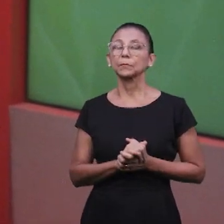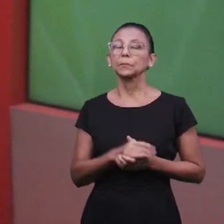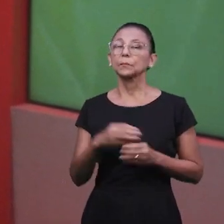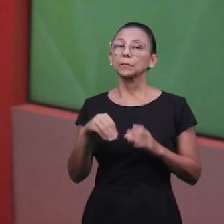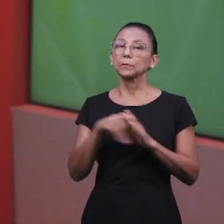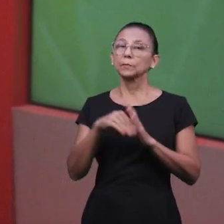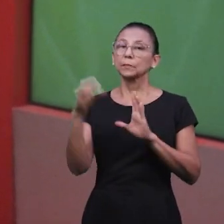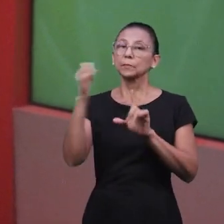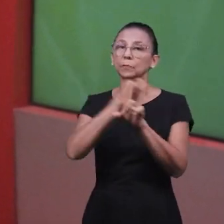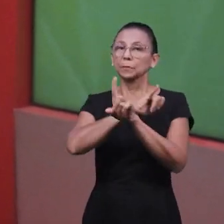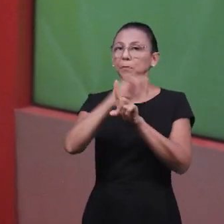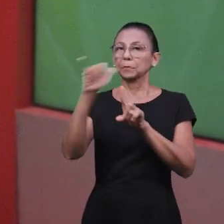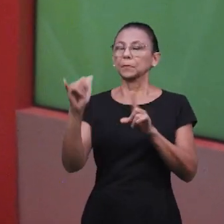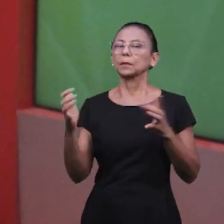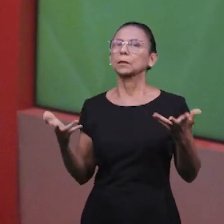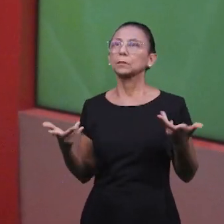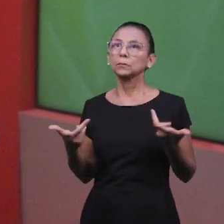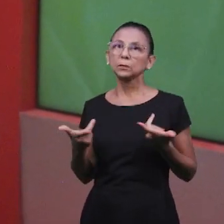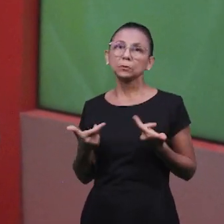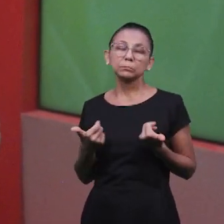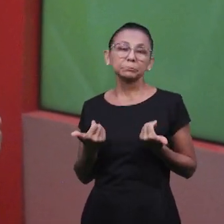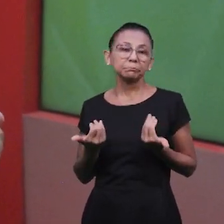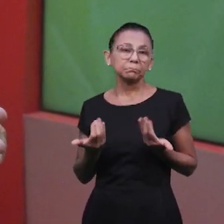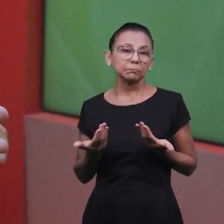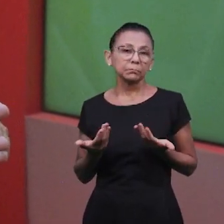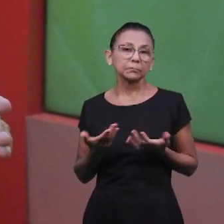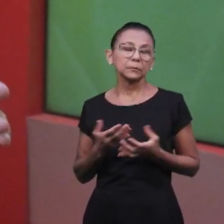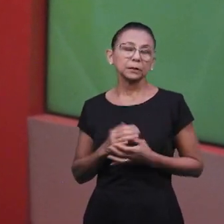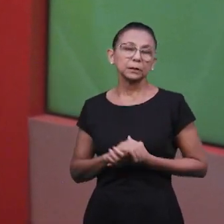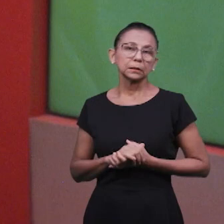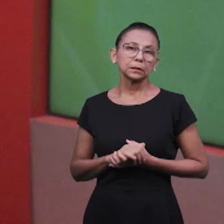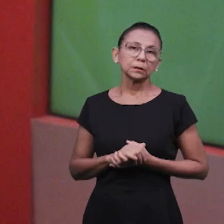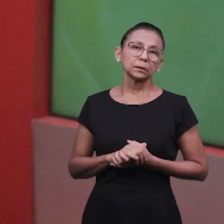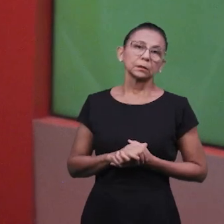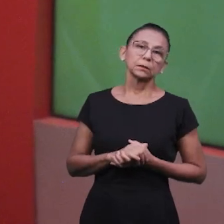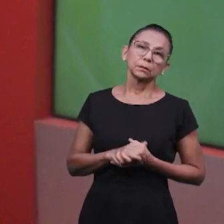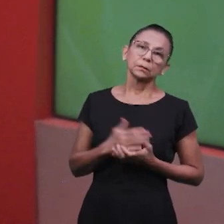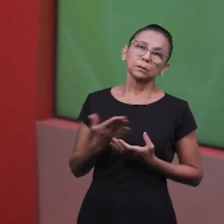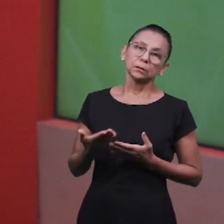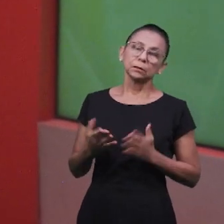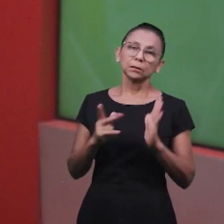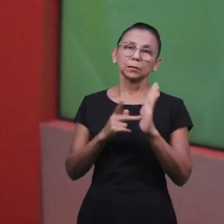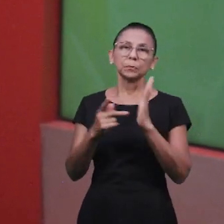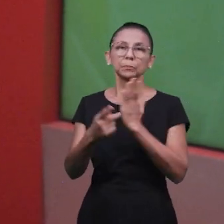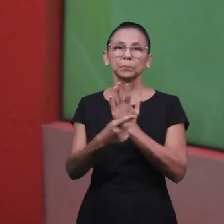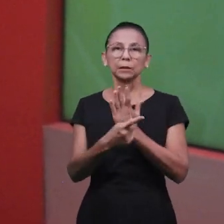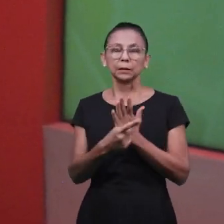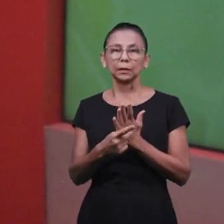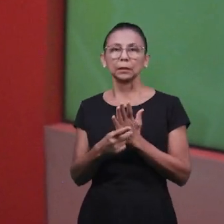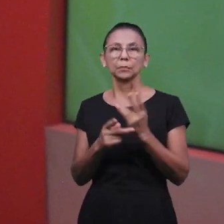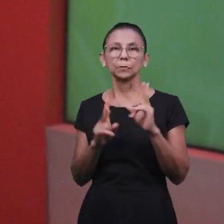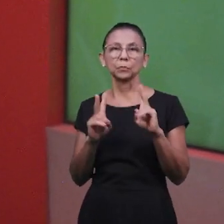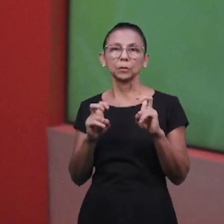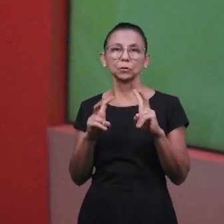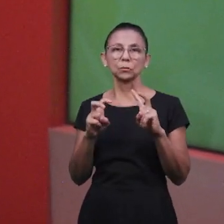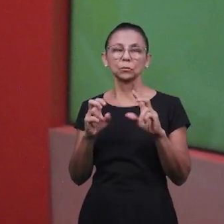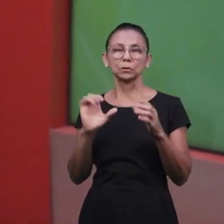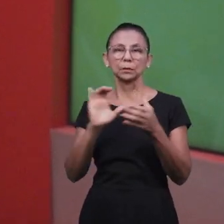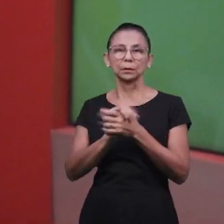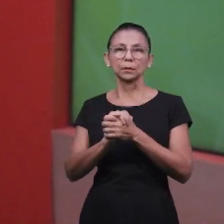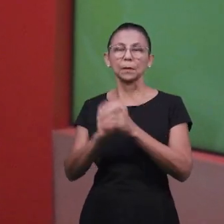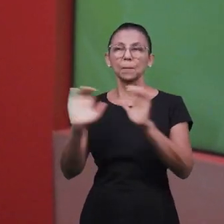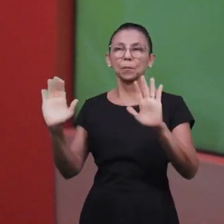aspecto profético extraordinário. Então, a parábola fala de uma festa de